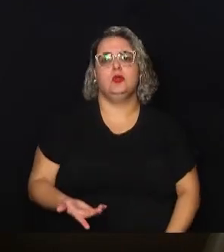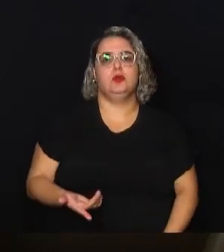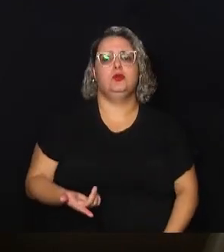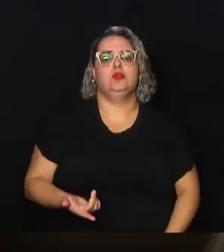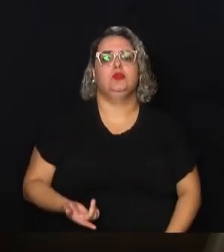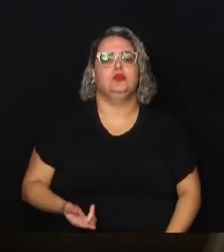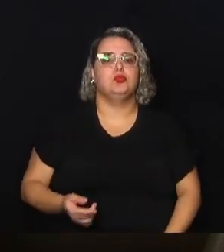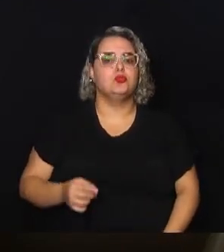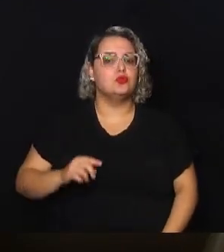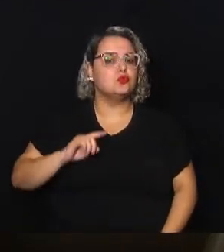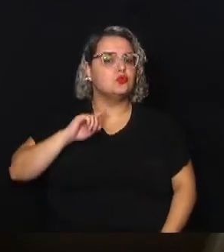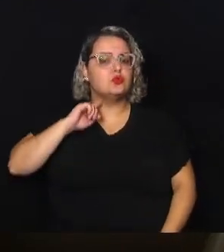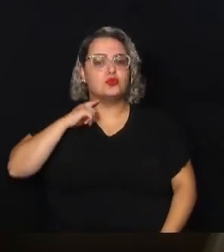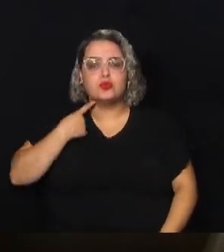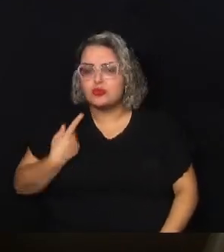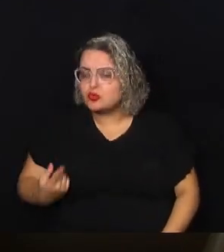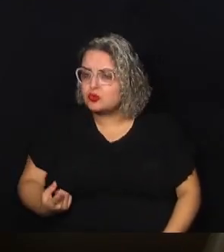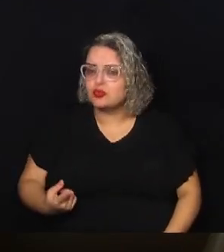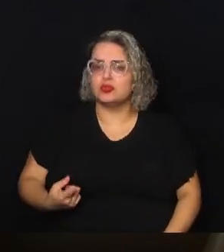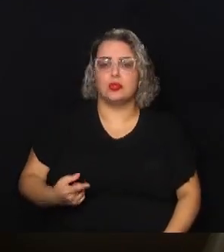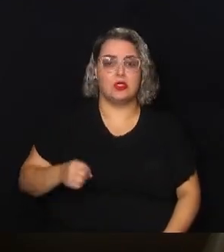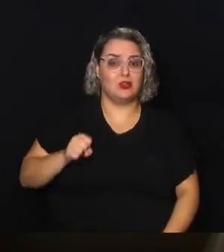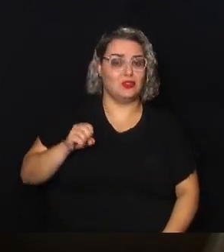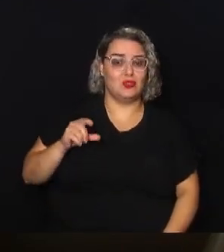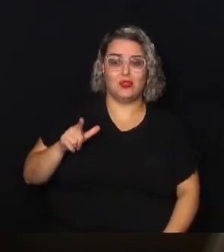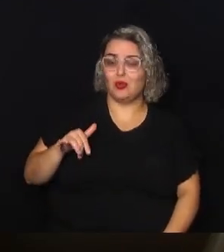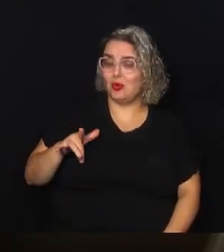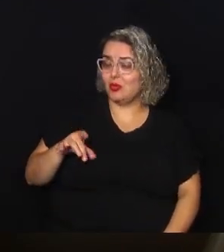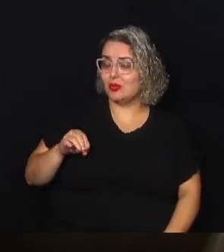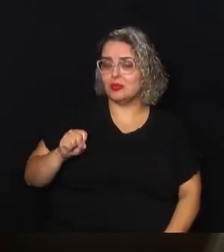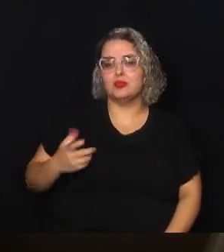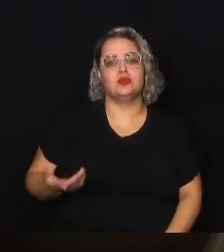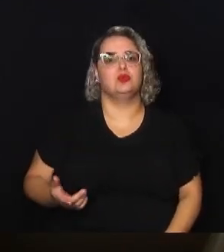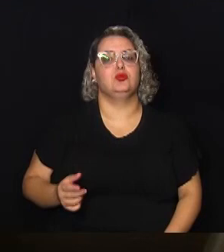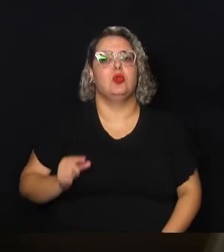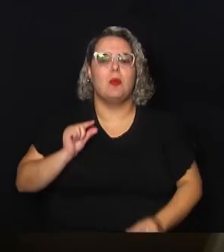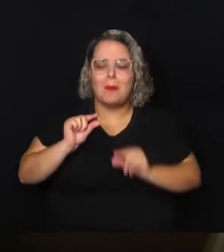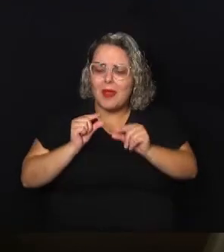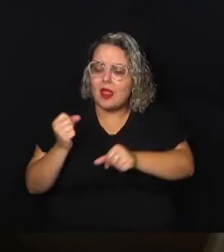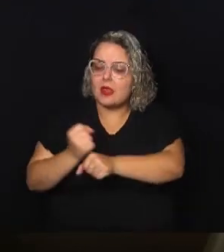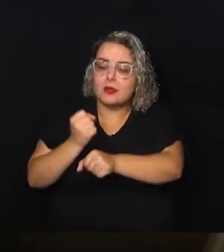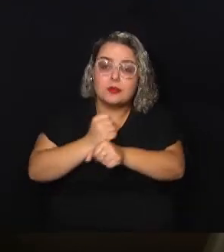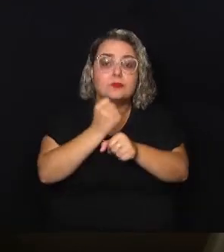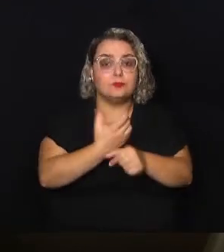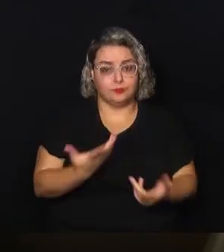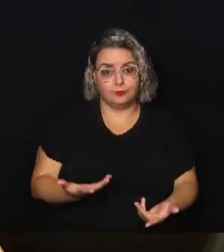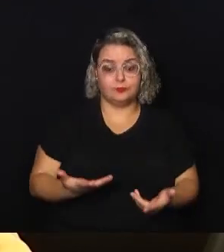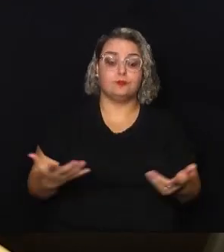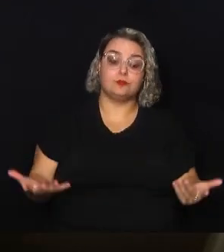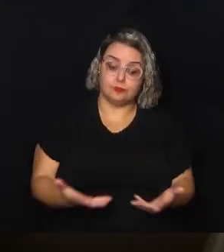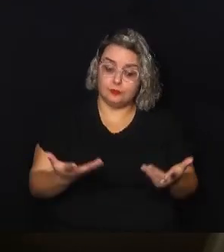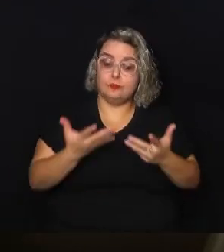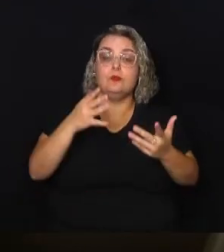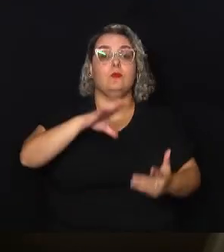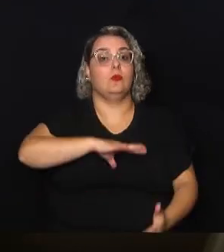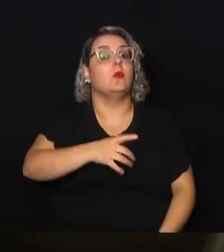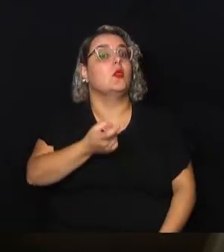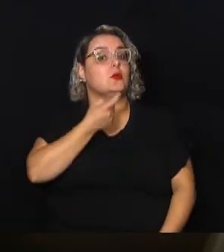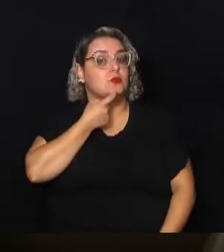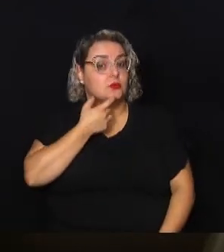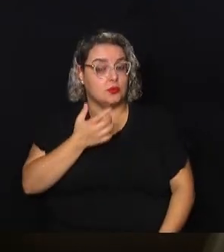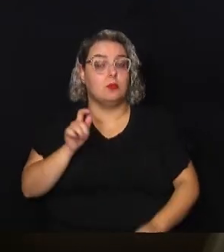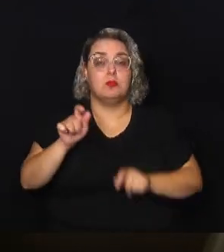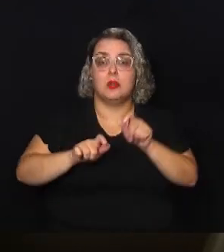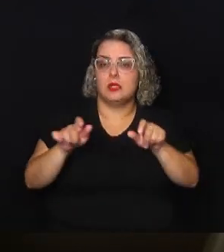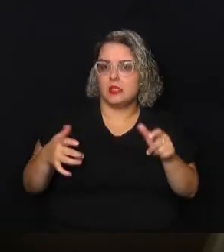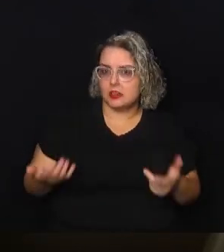da destinação de resíduos sólidos é de pequenas intervenções né E até estímulo do município